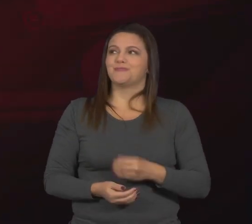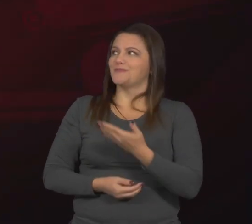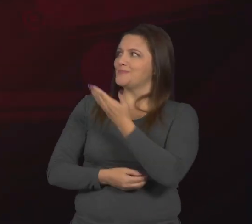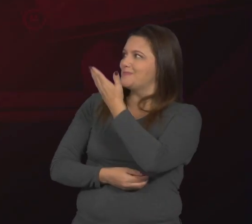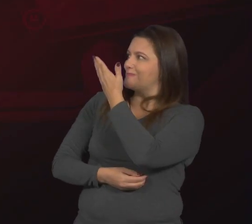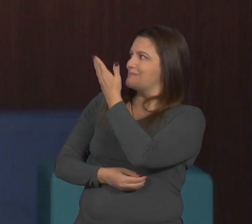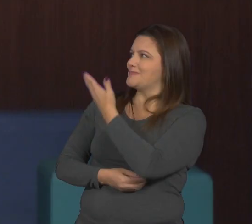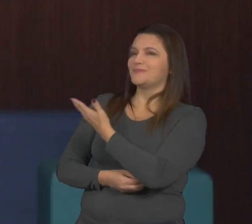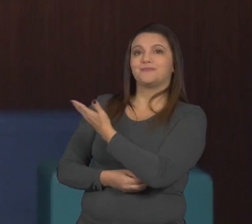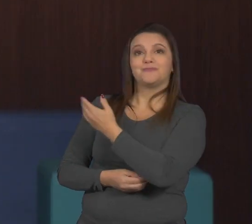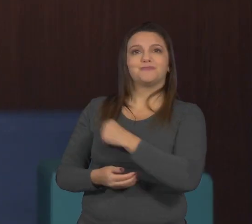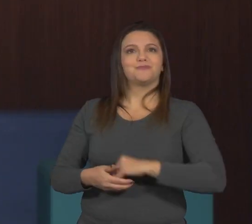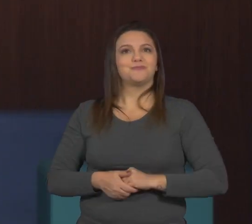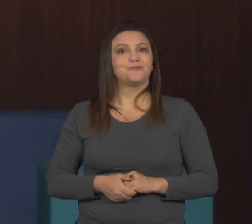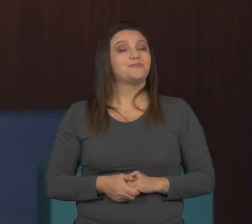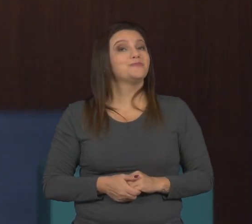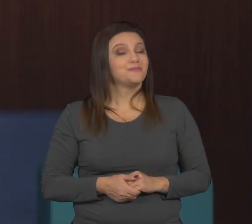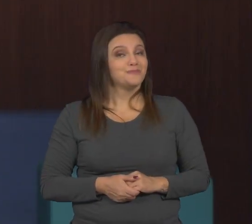de 2018.